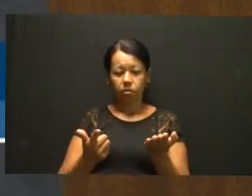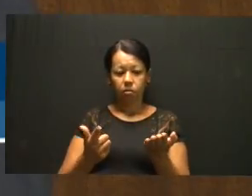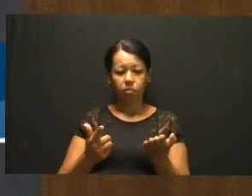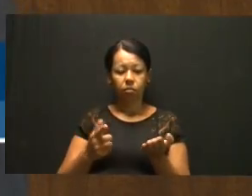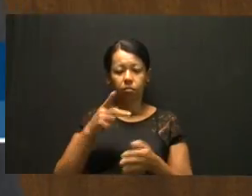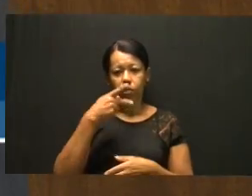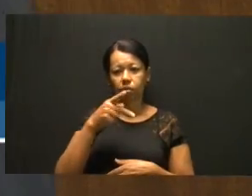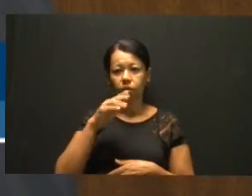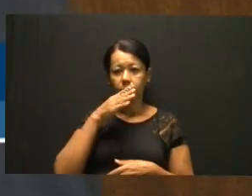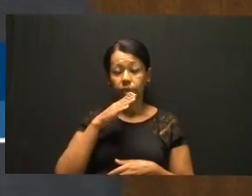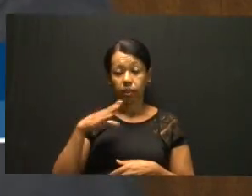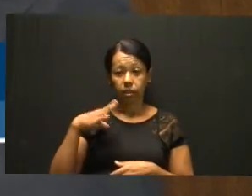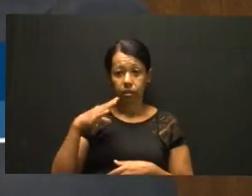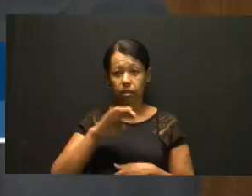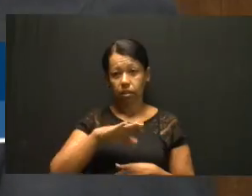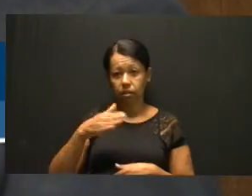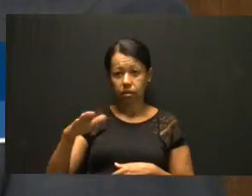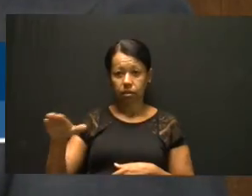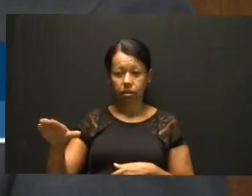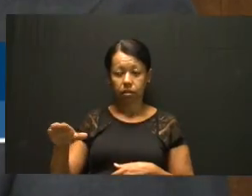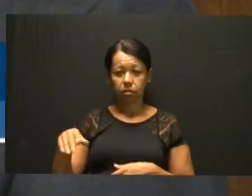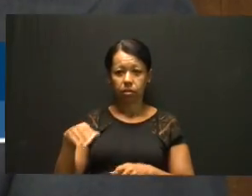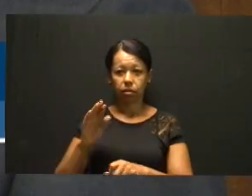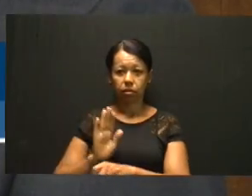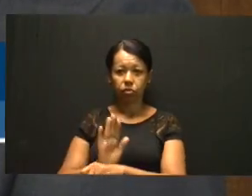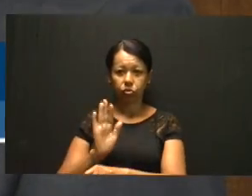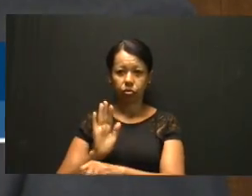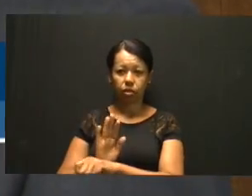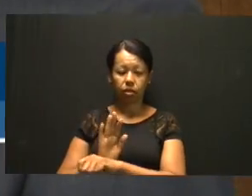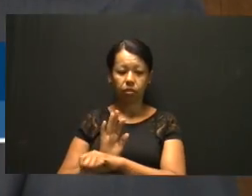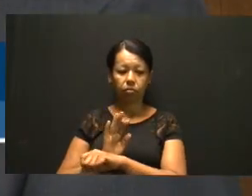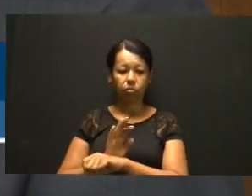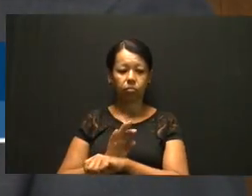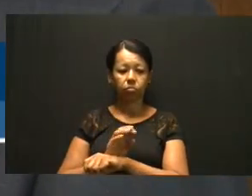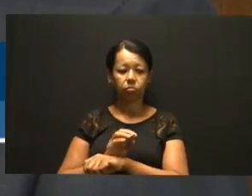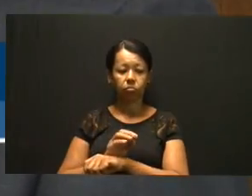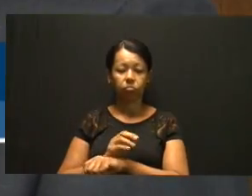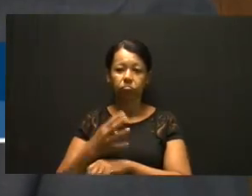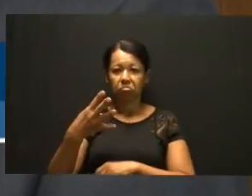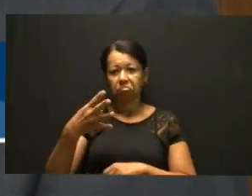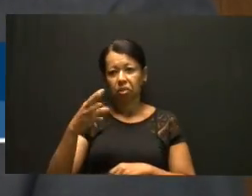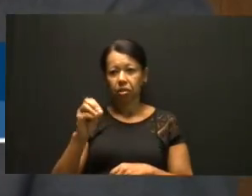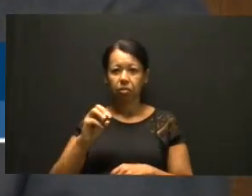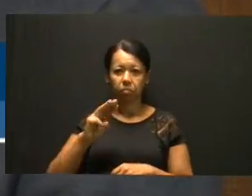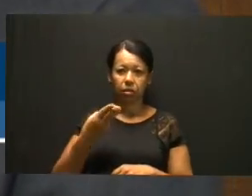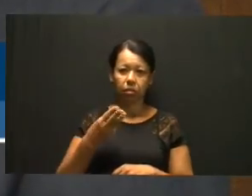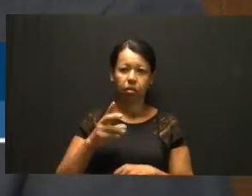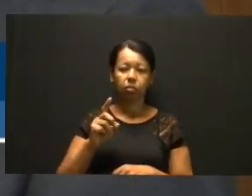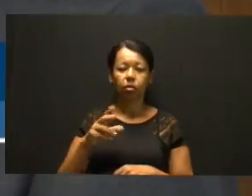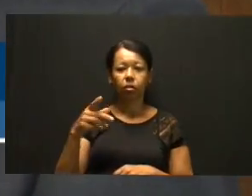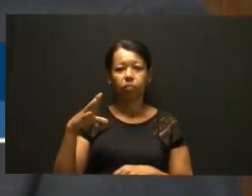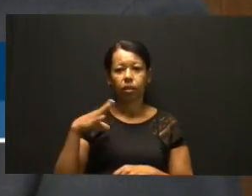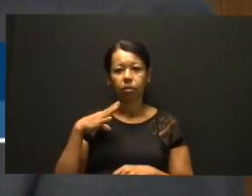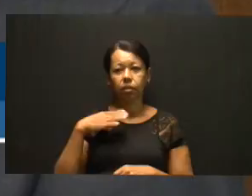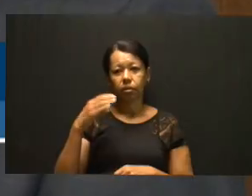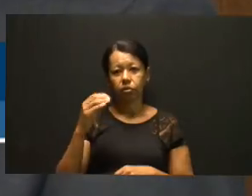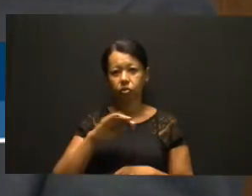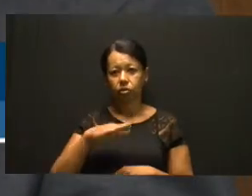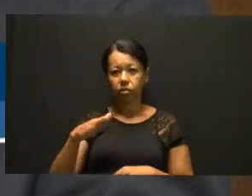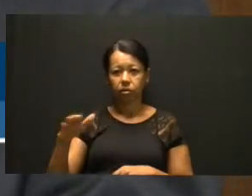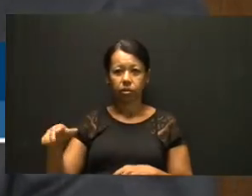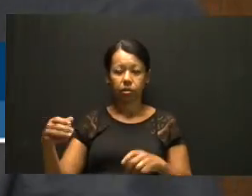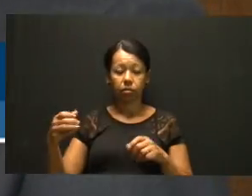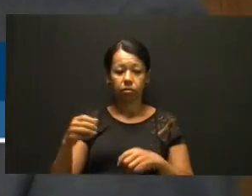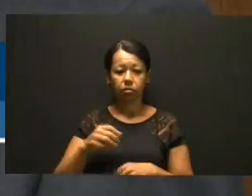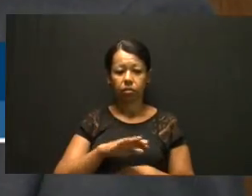Santos seria beneficiado com algo em torno de 40 milhões somente para a cidade de Santos, onde